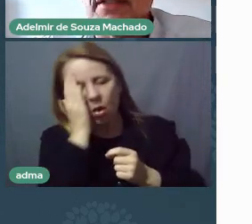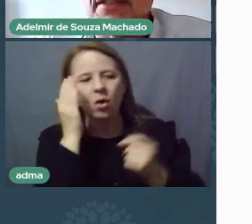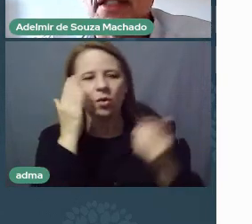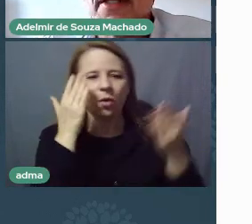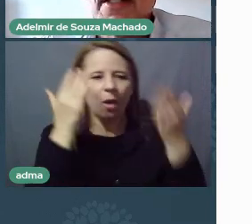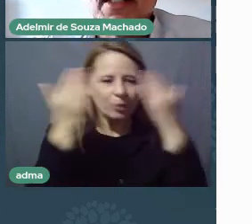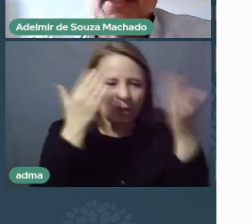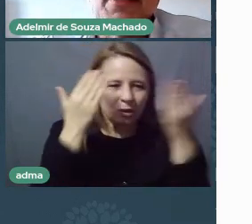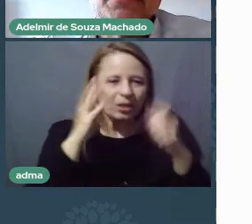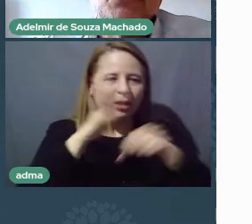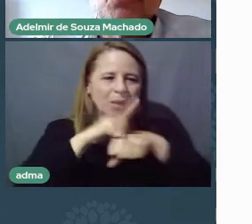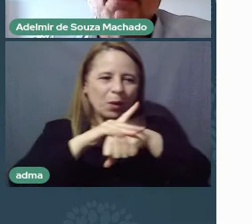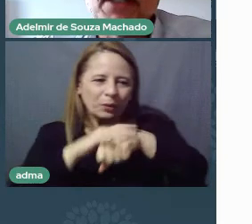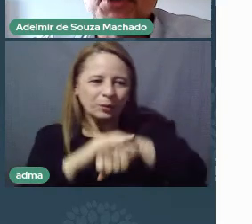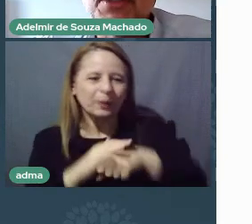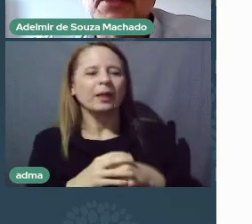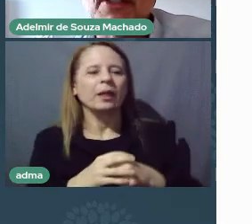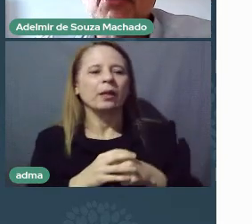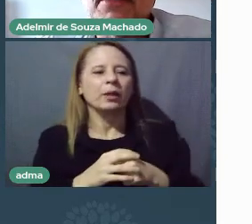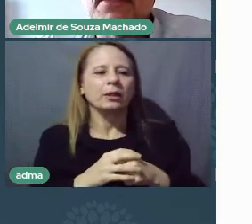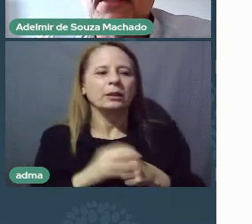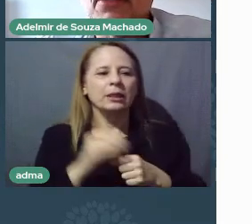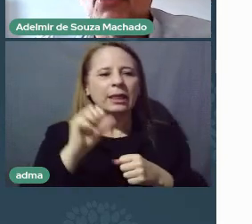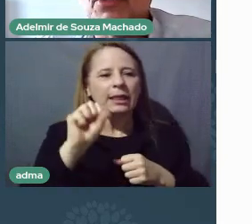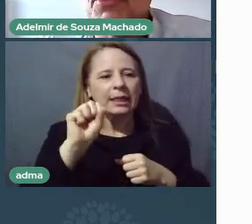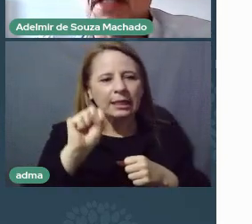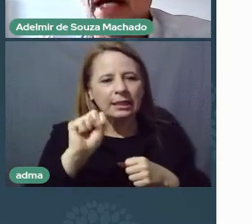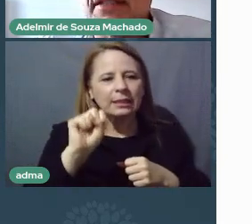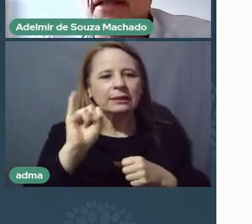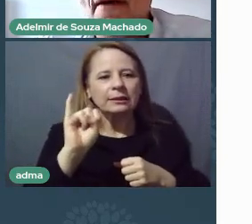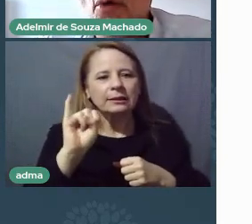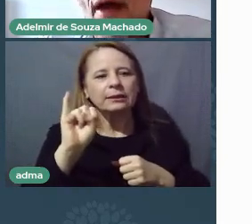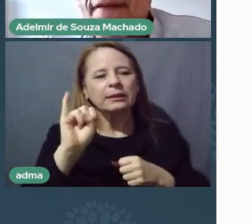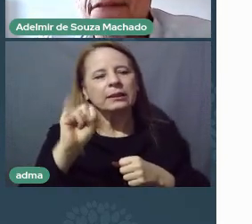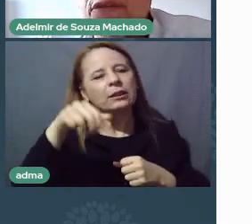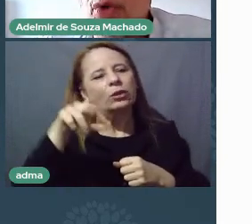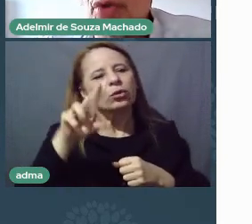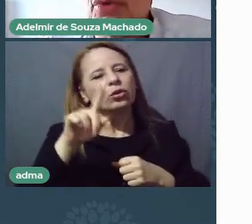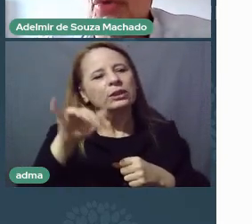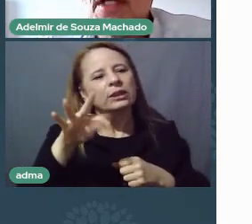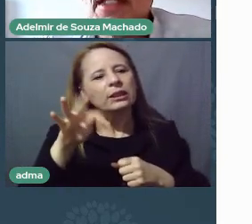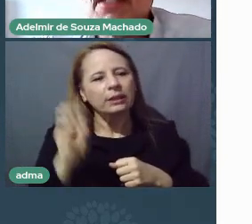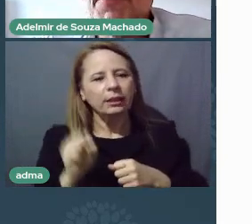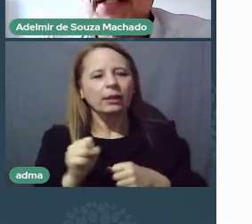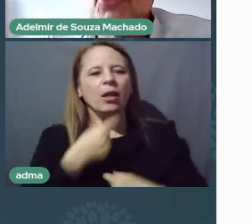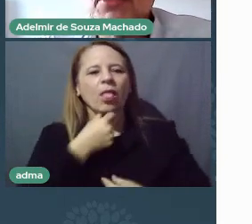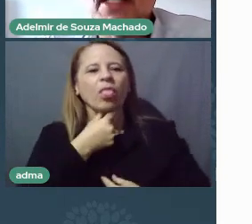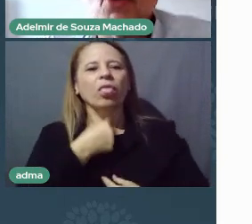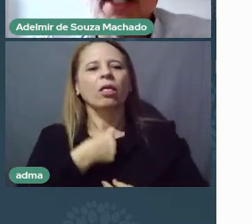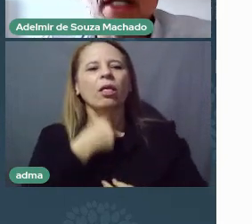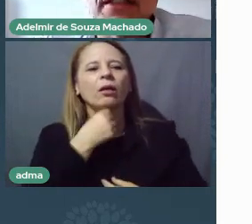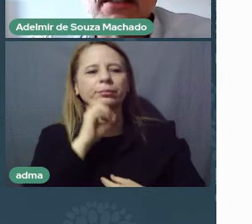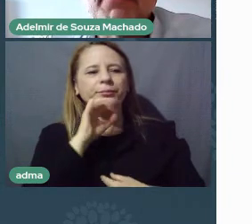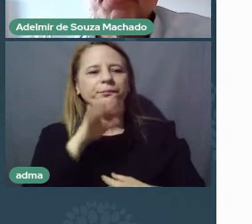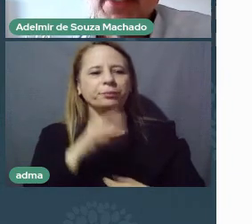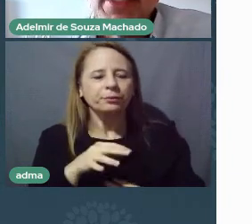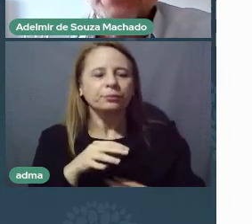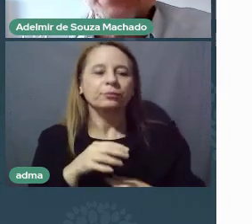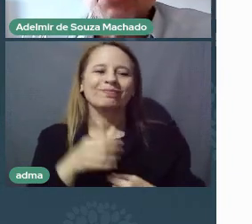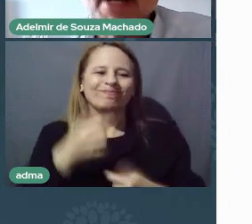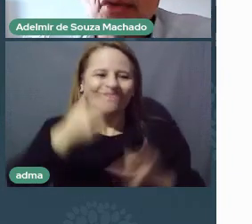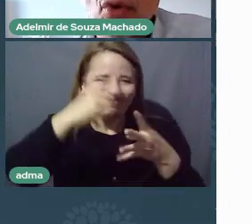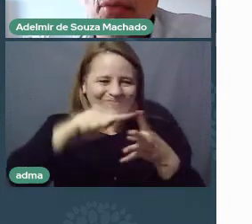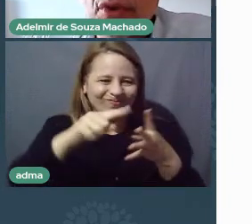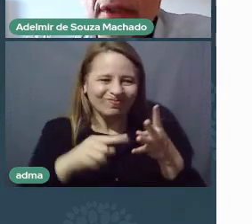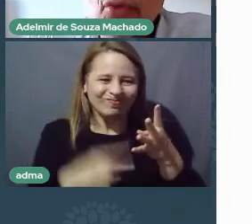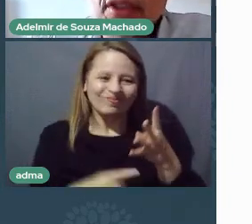psicológicos, doenças sinusopatias, né, doenças rinocinusais, o refluxo e infecções recorrentes.